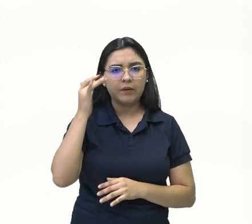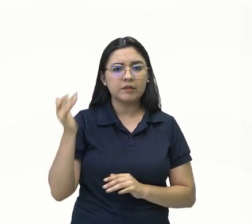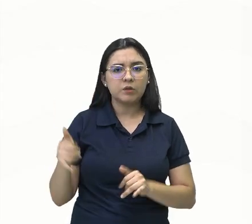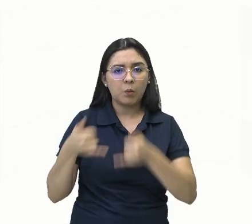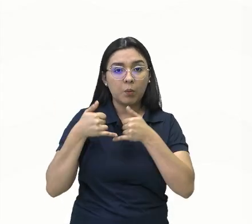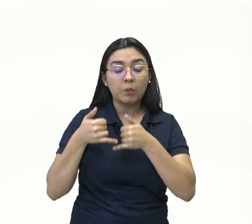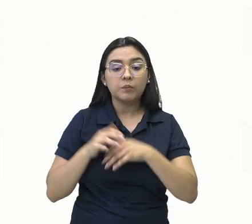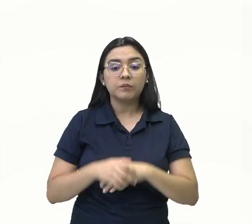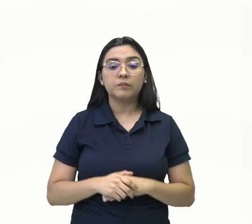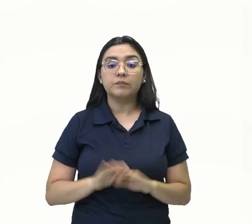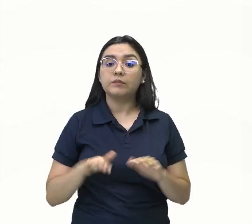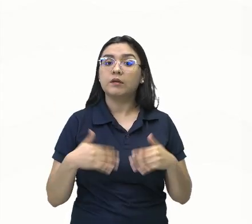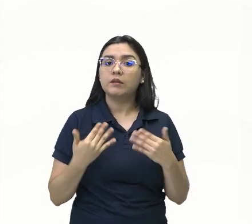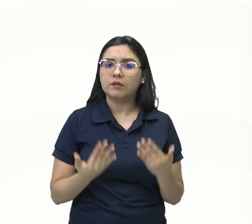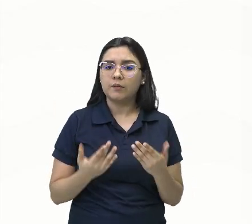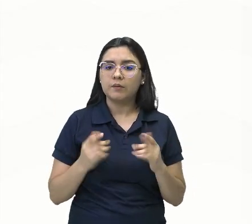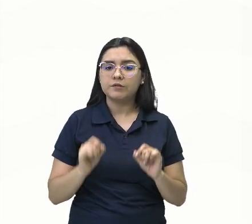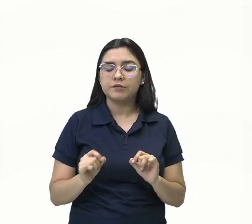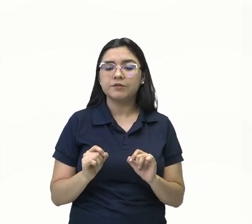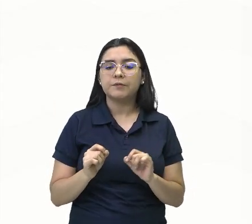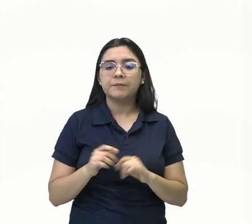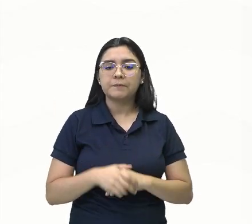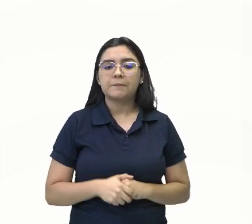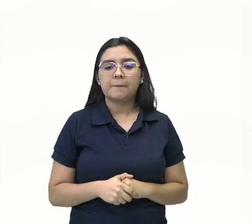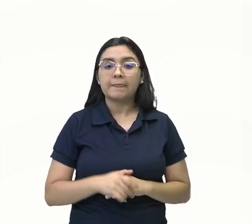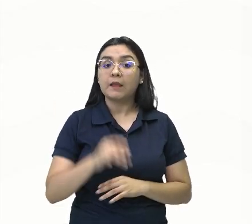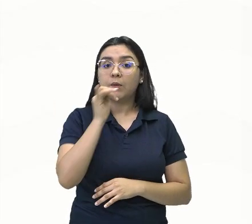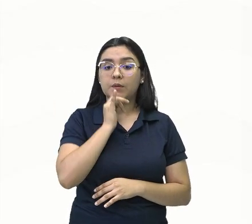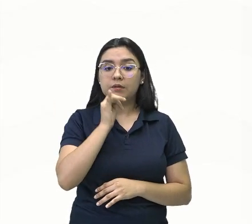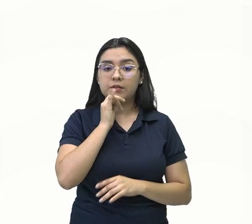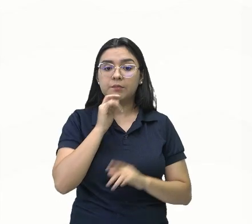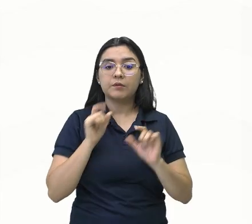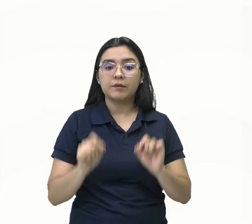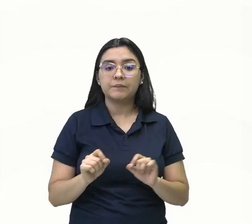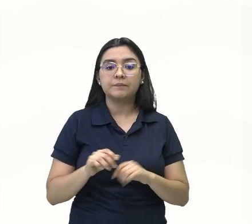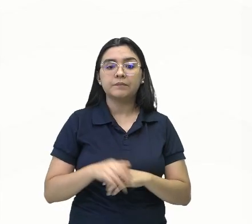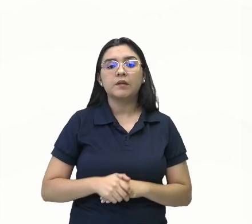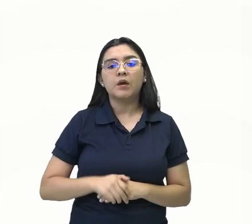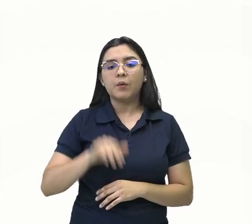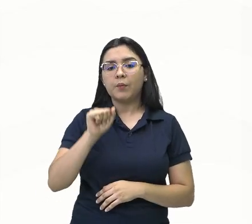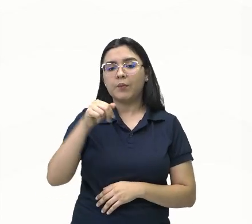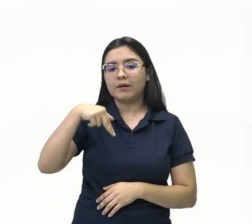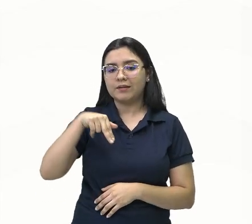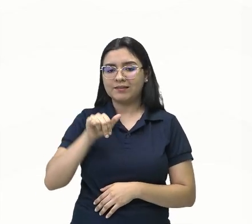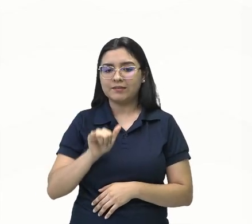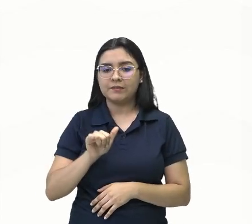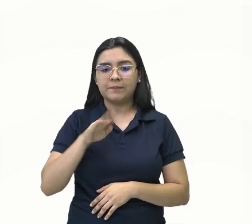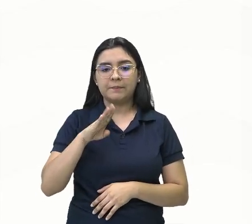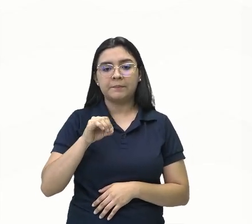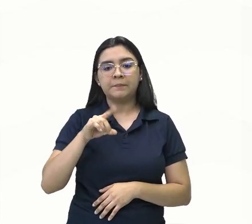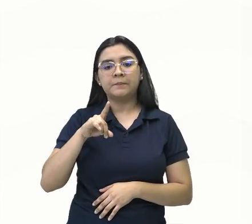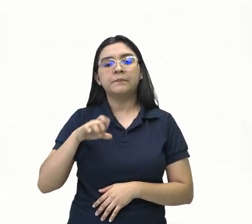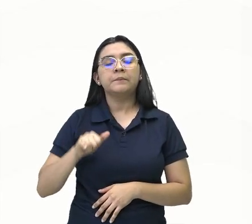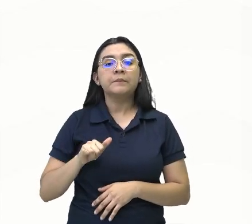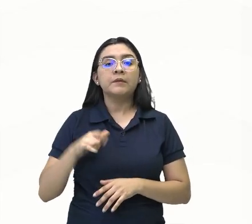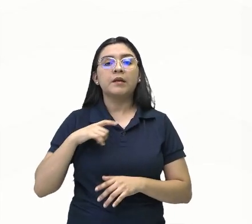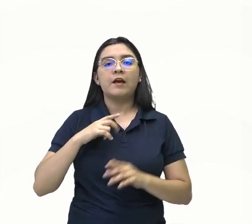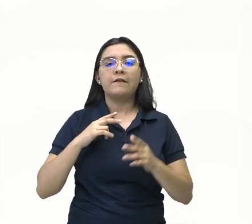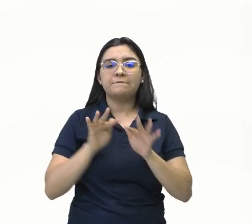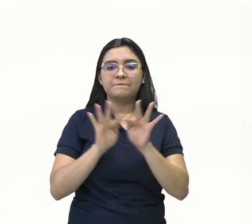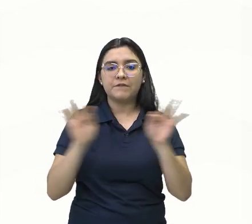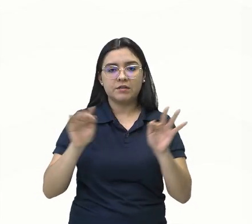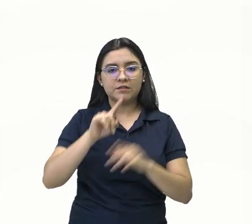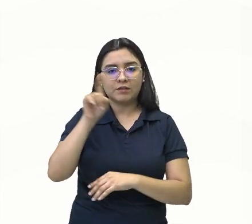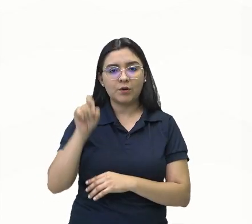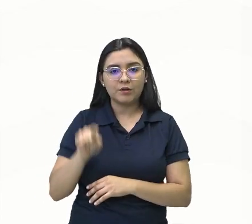ligou? Aqui já é uma situação onde anybody está sendo utilizado nas frases interrogativas, tá? De fato,